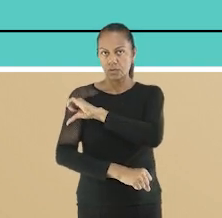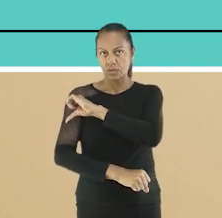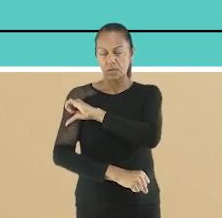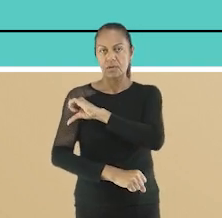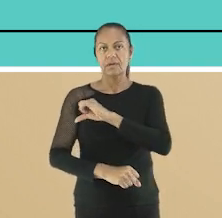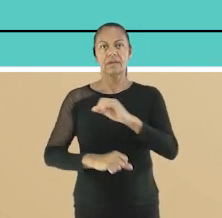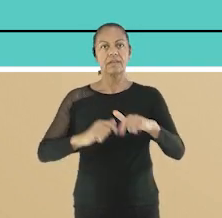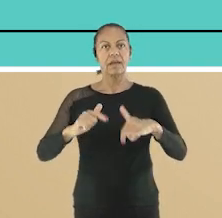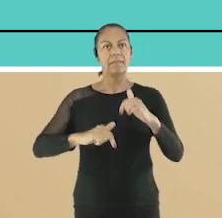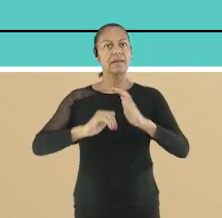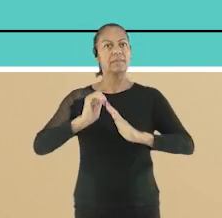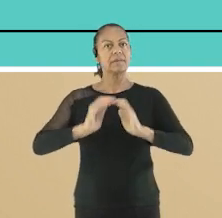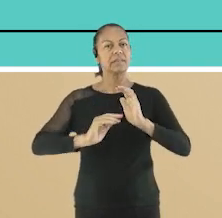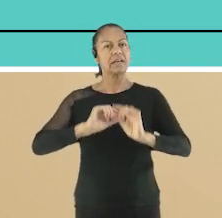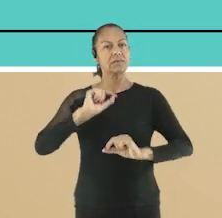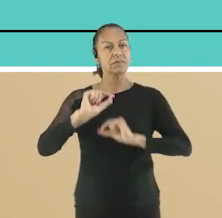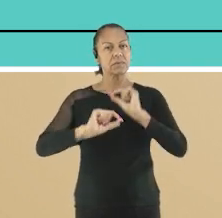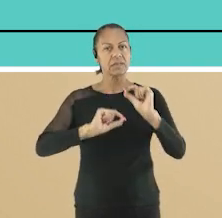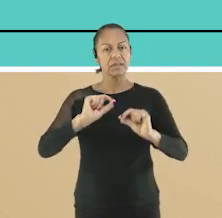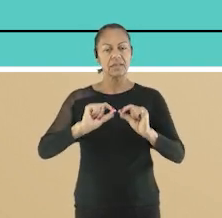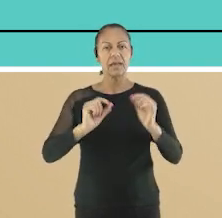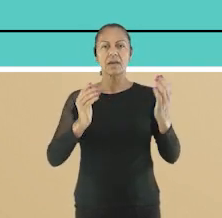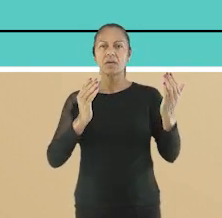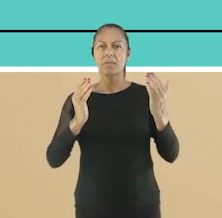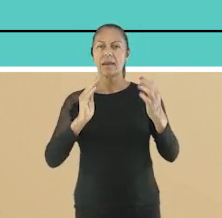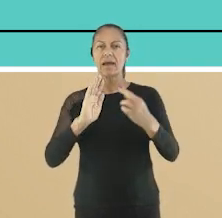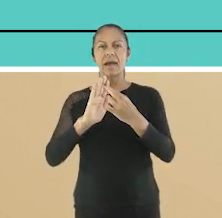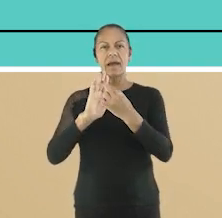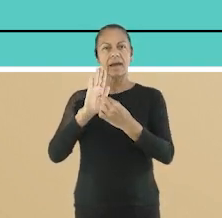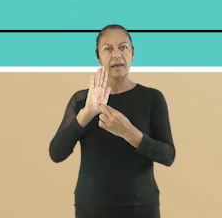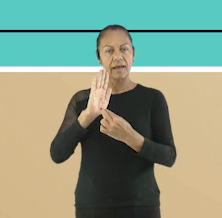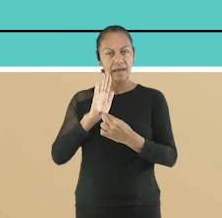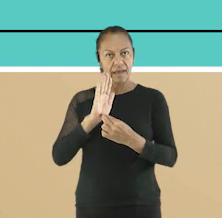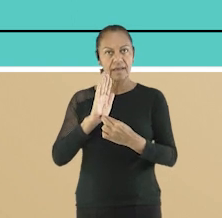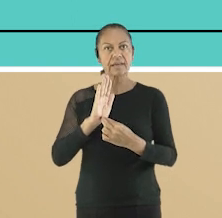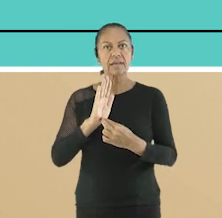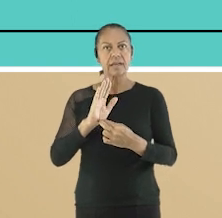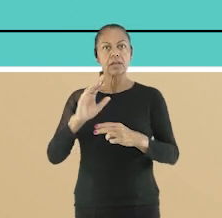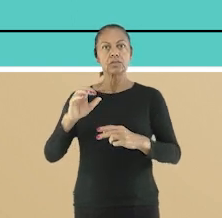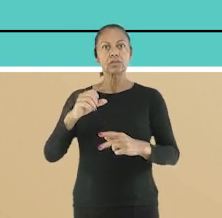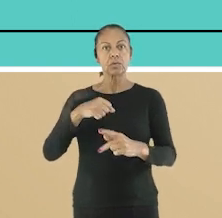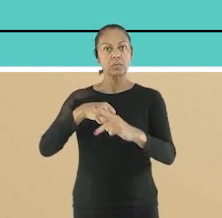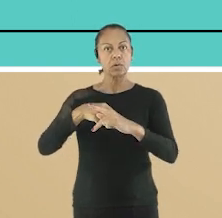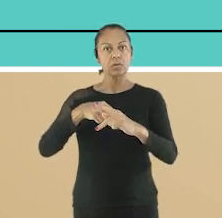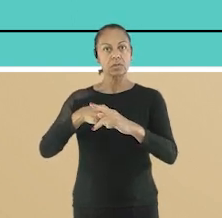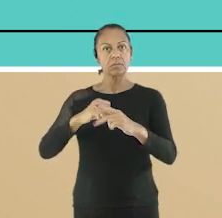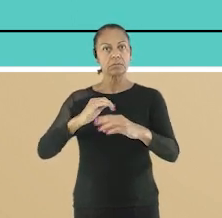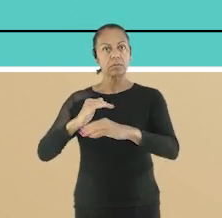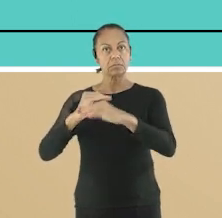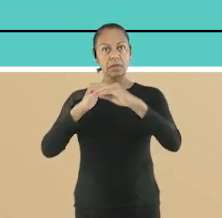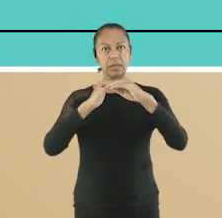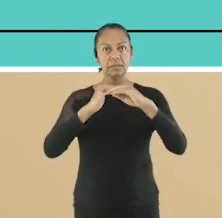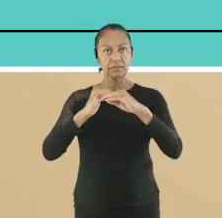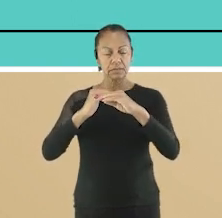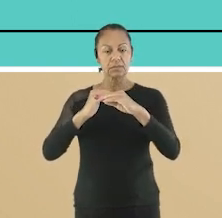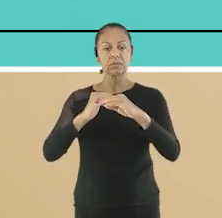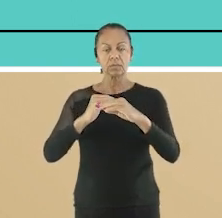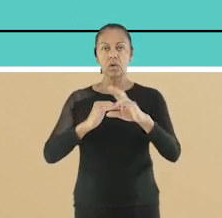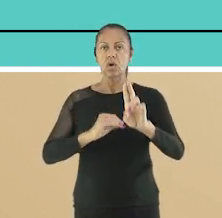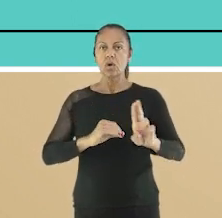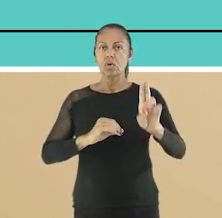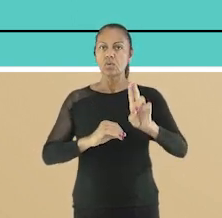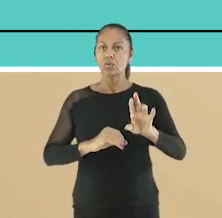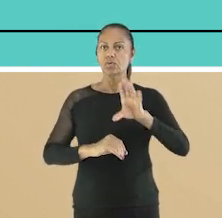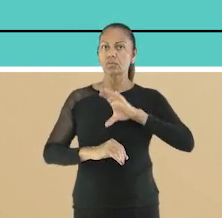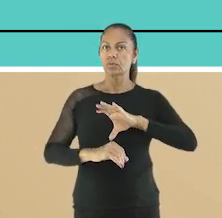fundamental, trabalhando a habilidade de comparar as regras de colocação pronominal na norma padrão com seu uso no português